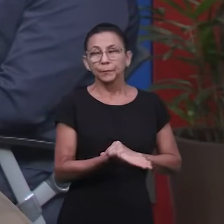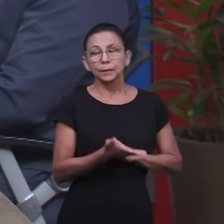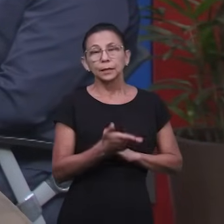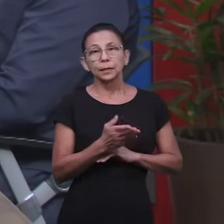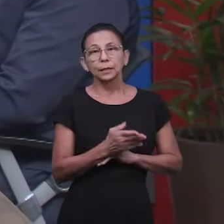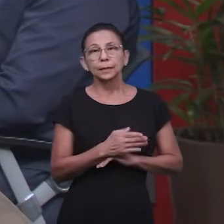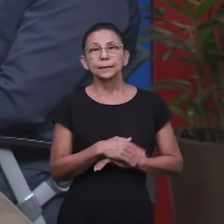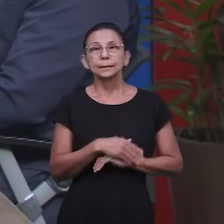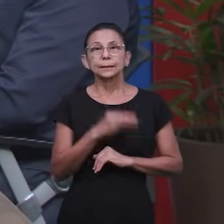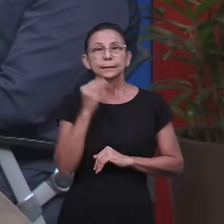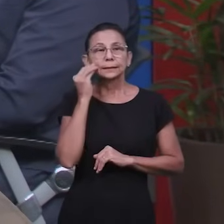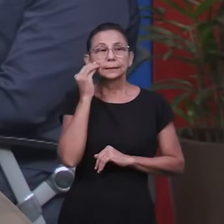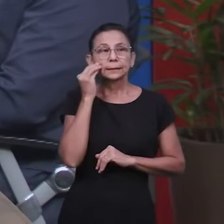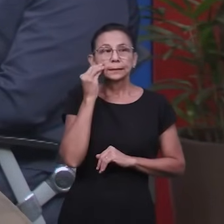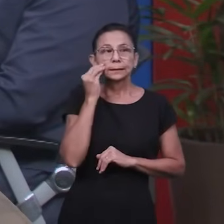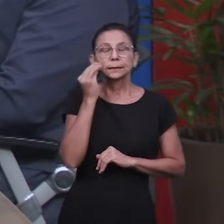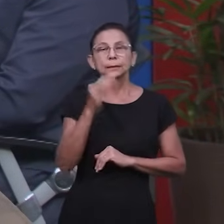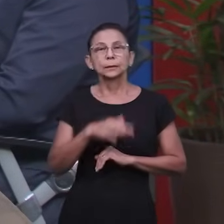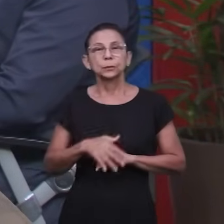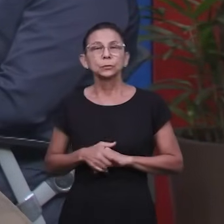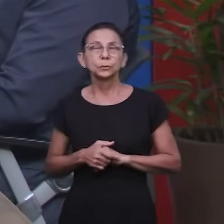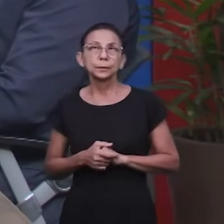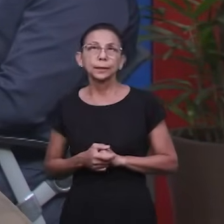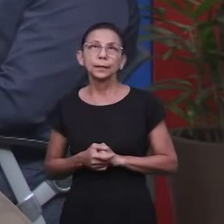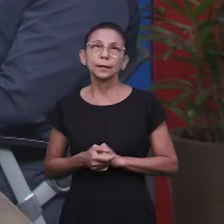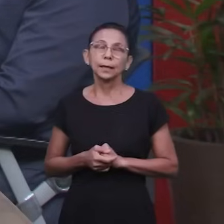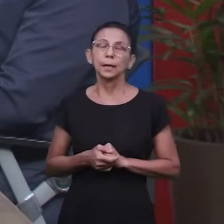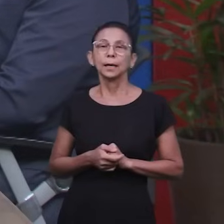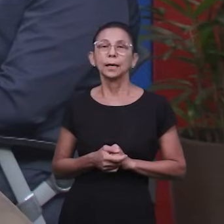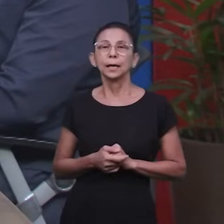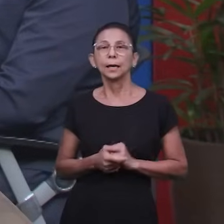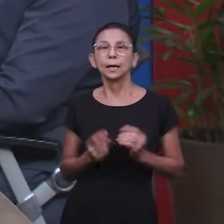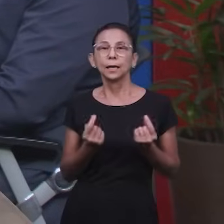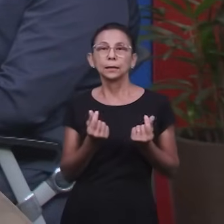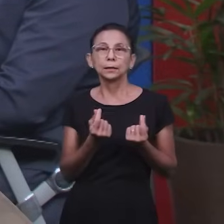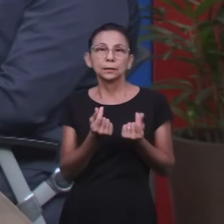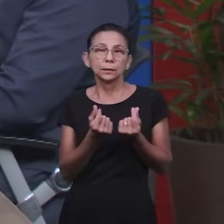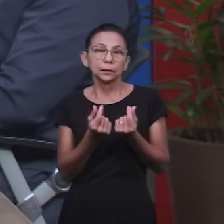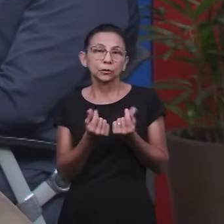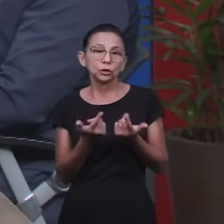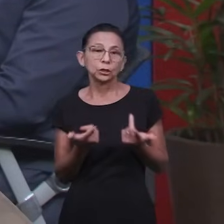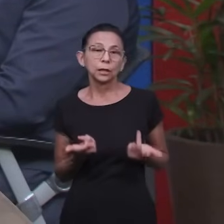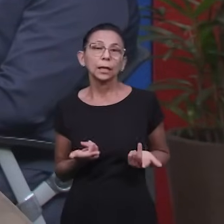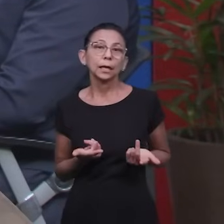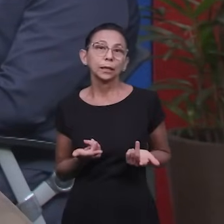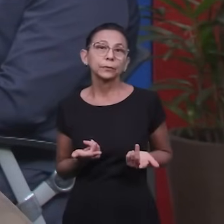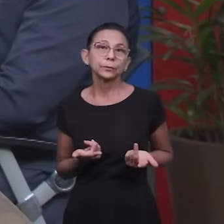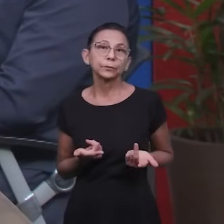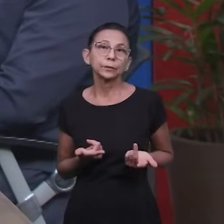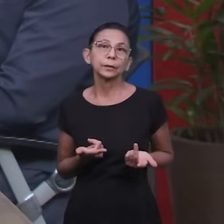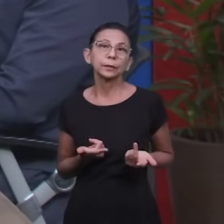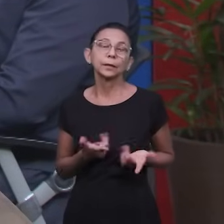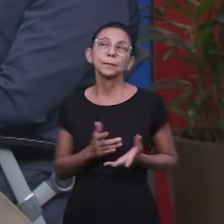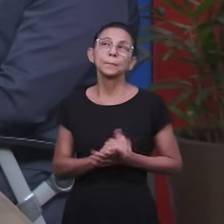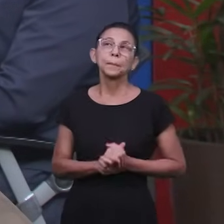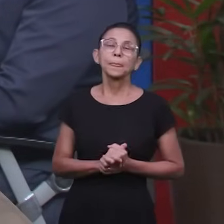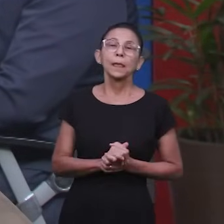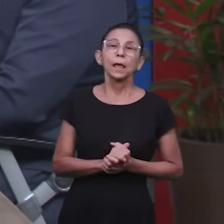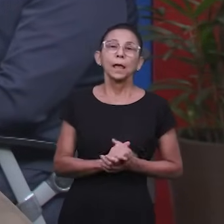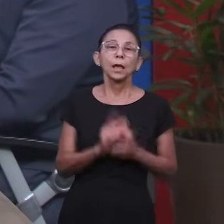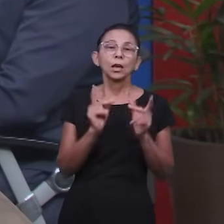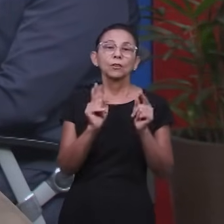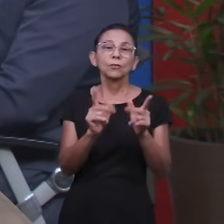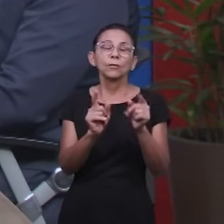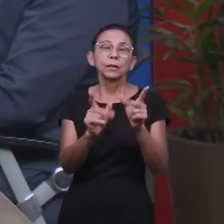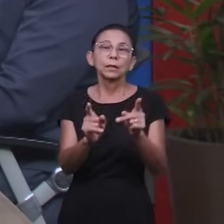salgado, porque ele fazia pizza aqui no Brasil, E ali tentando muito difícil, foi ajudado por outras